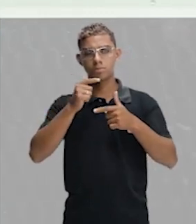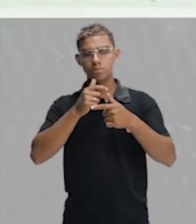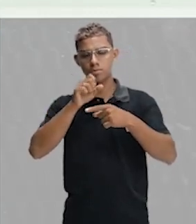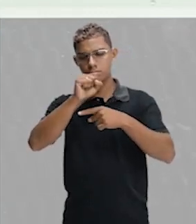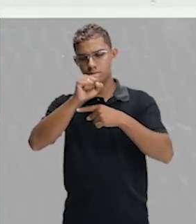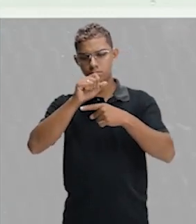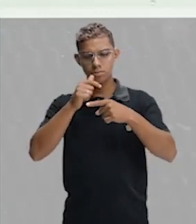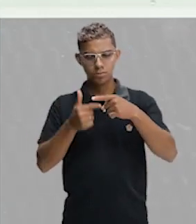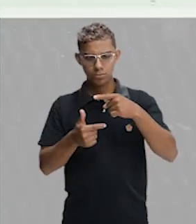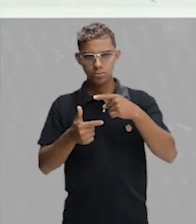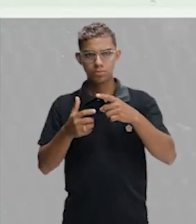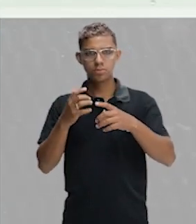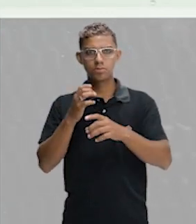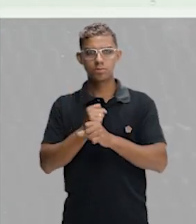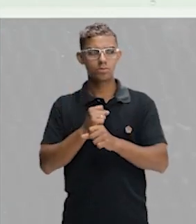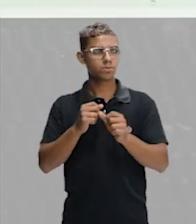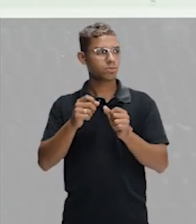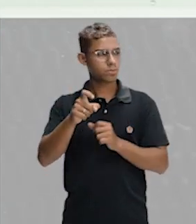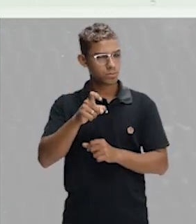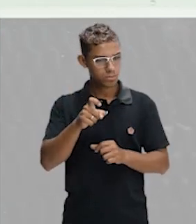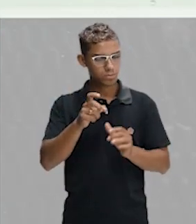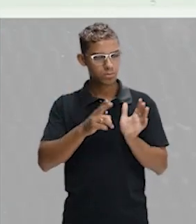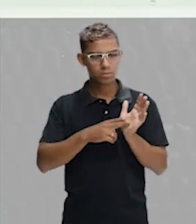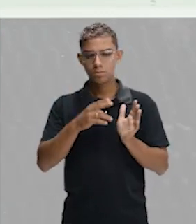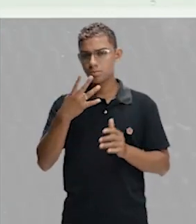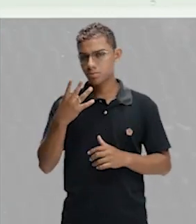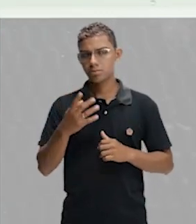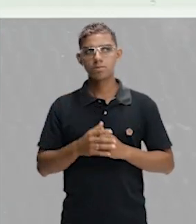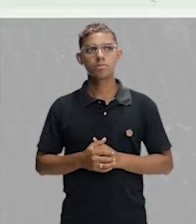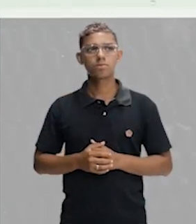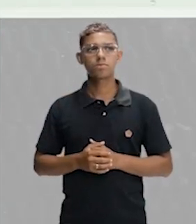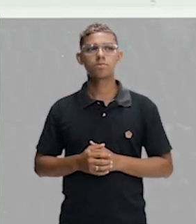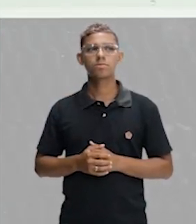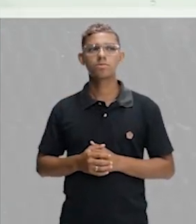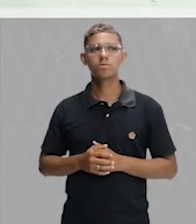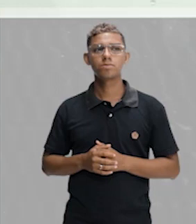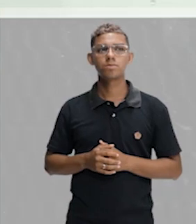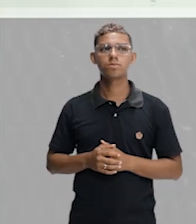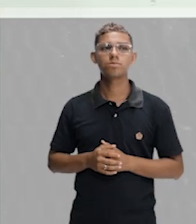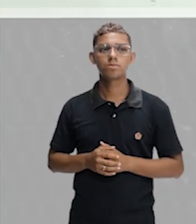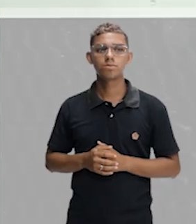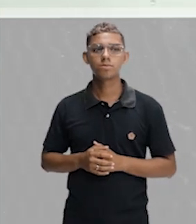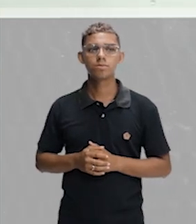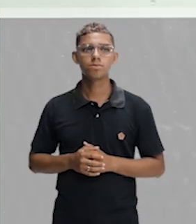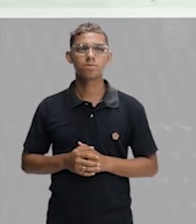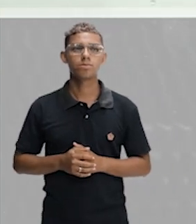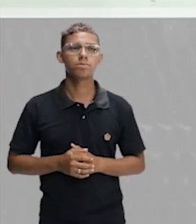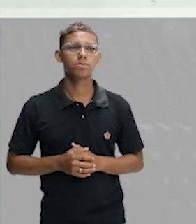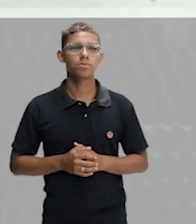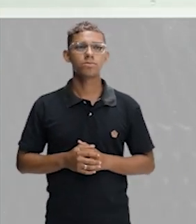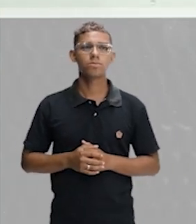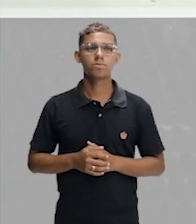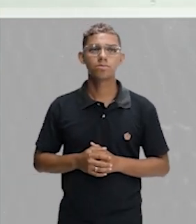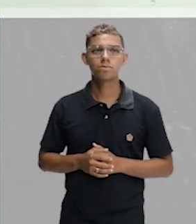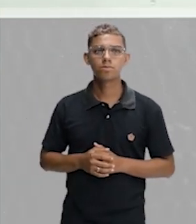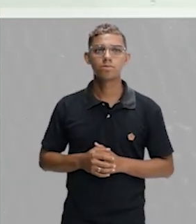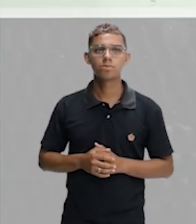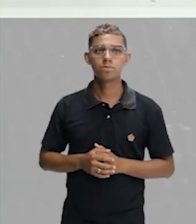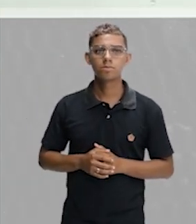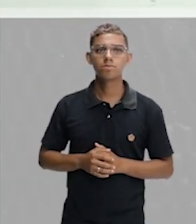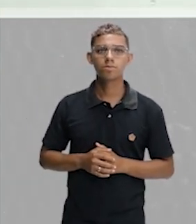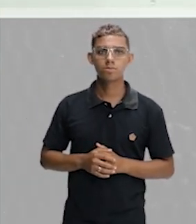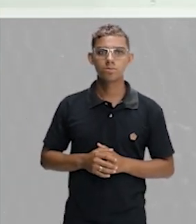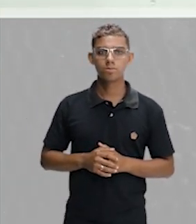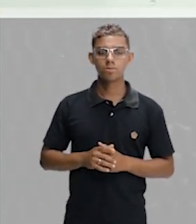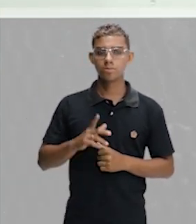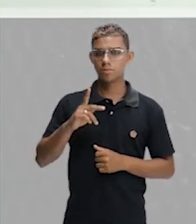quando Y for zero o X é 4 quer dizer esse ponto P esse ponto P